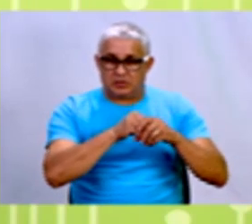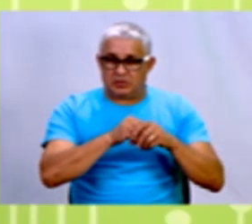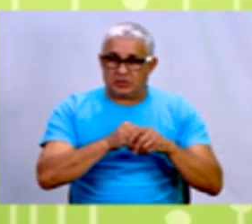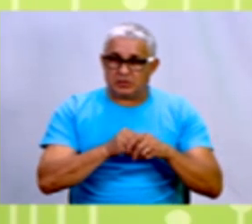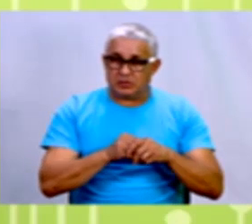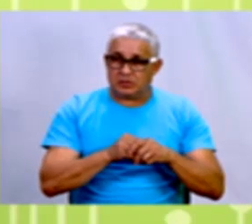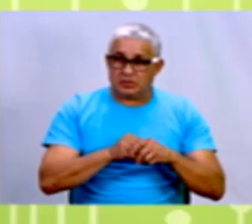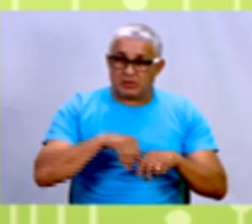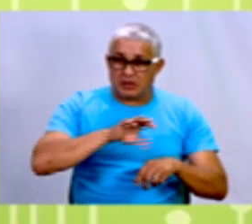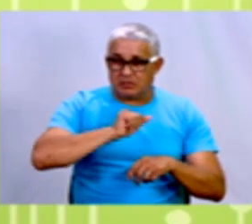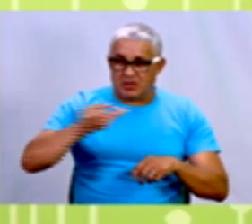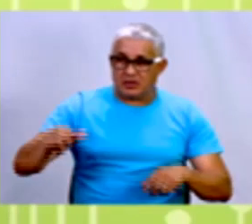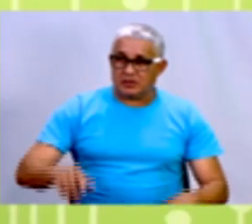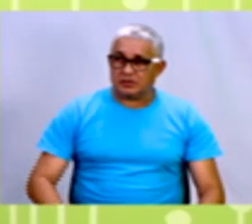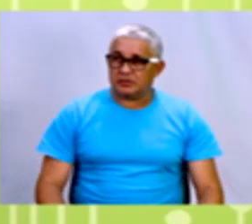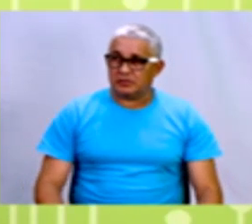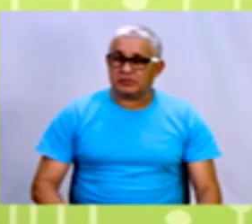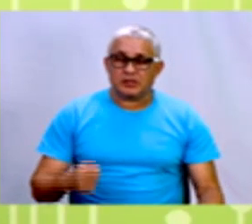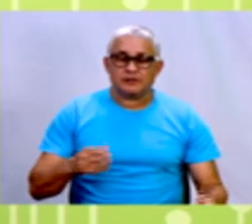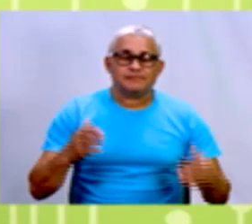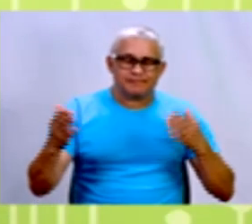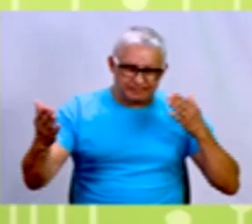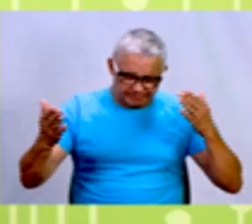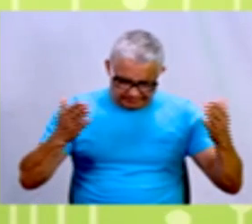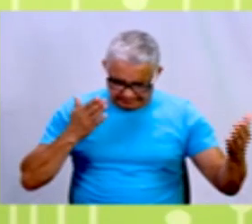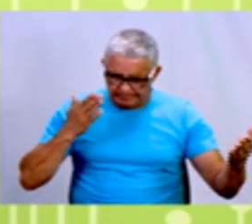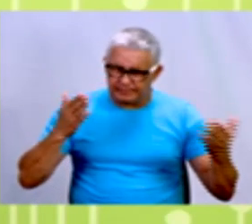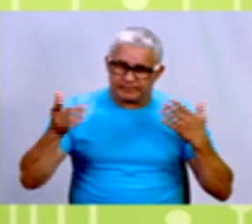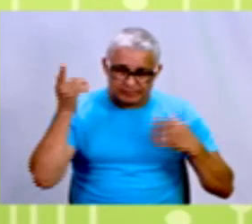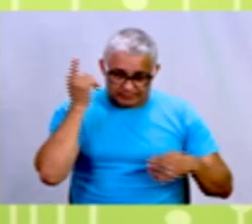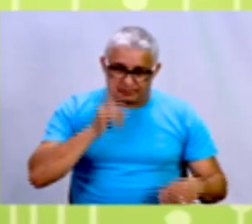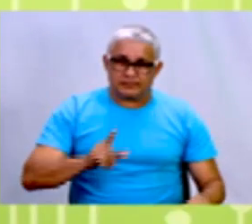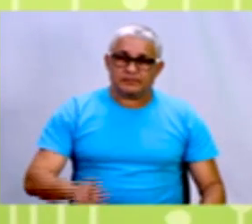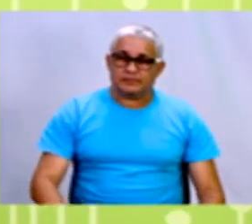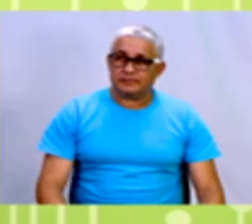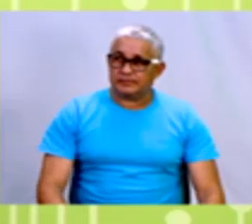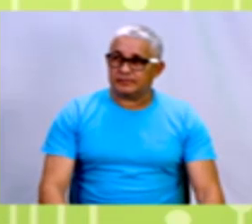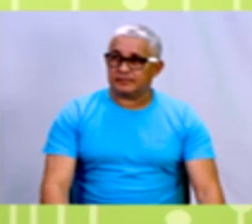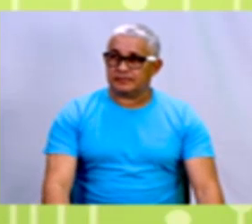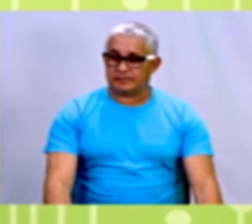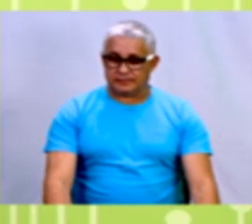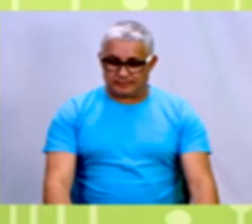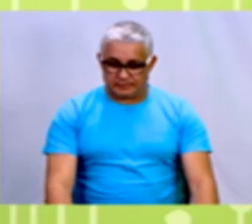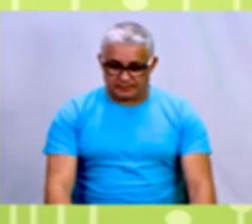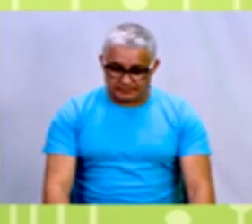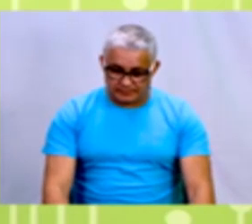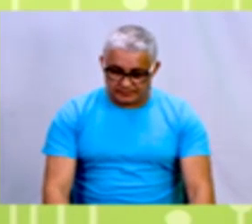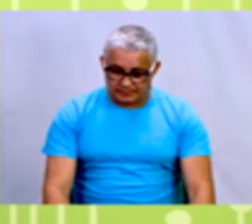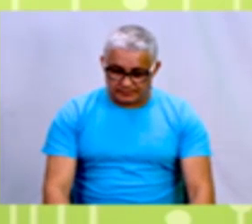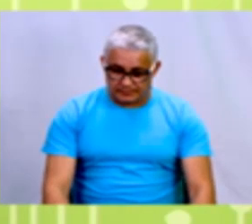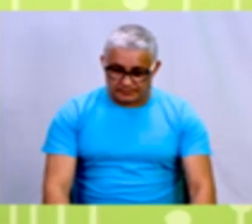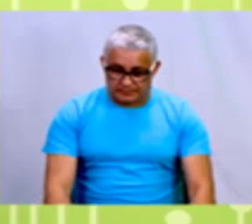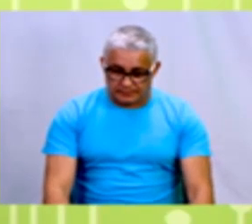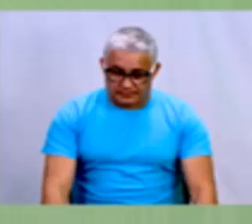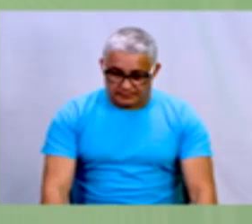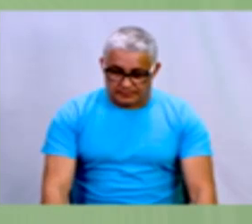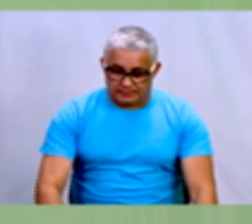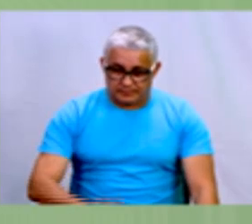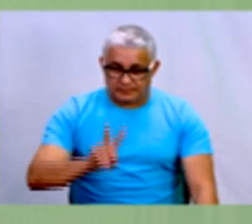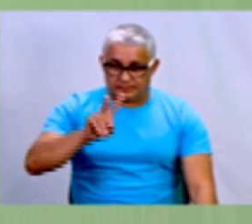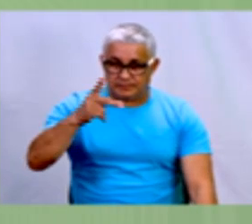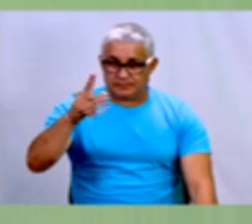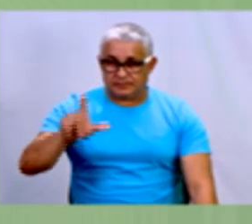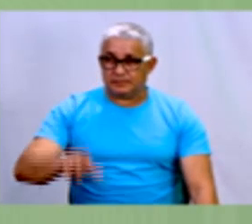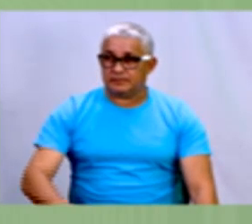pouco mais do que isso. Então, toda essa análise vocês conseguem fazer com essas fórmulas, tá? A equação do VPL,